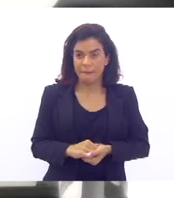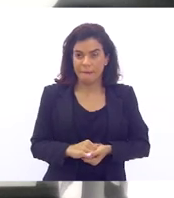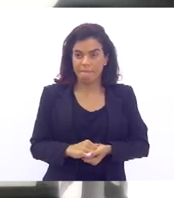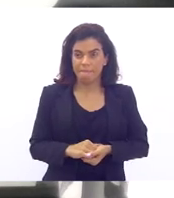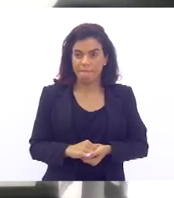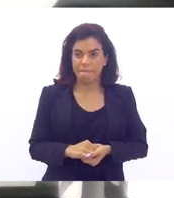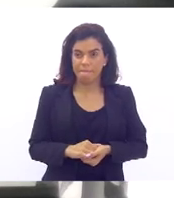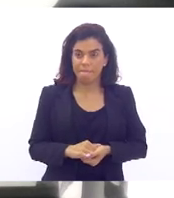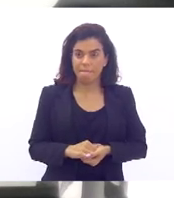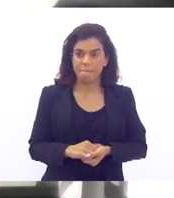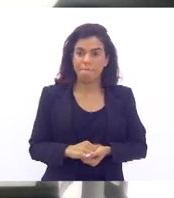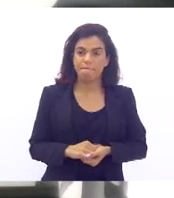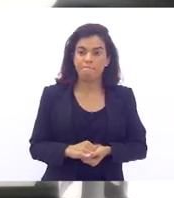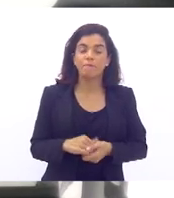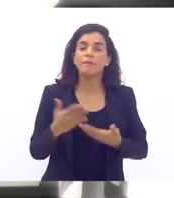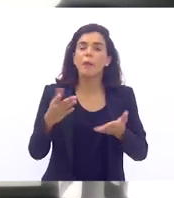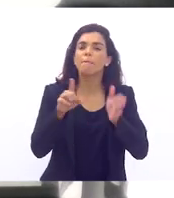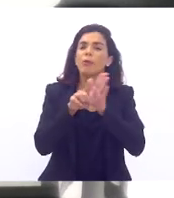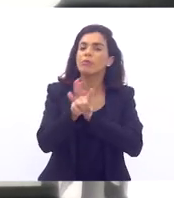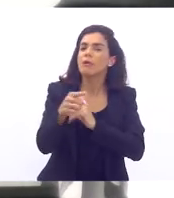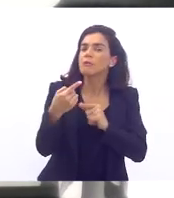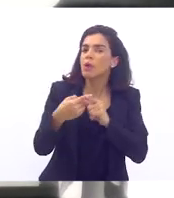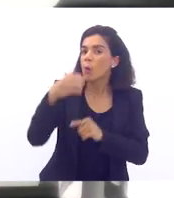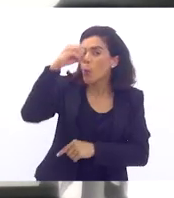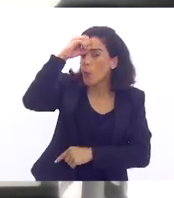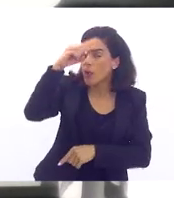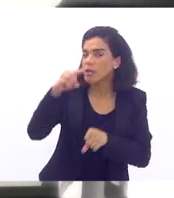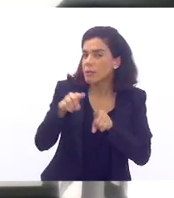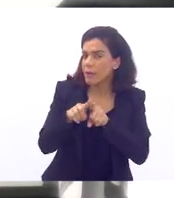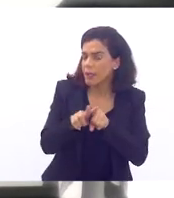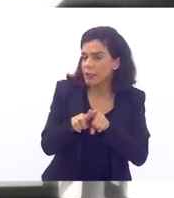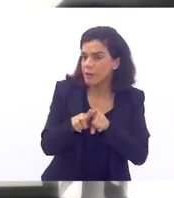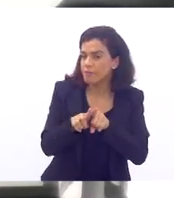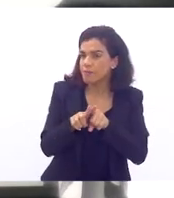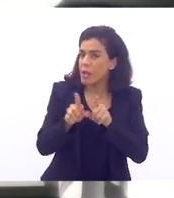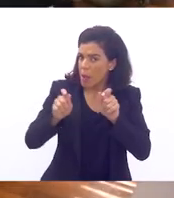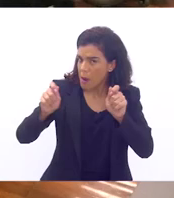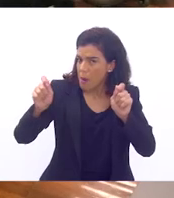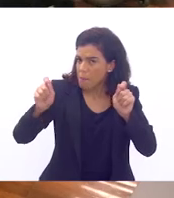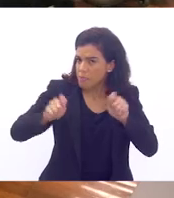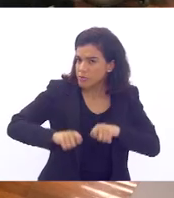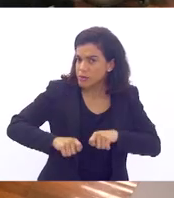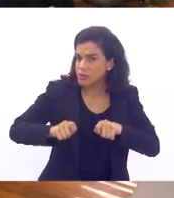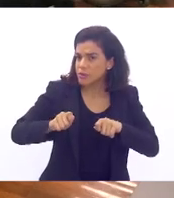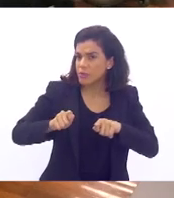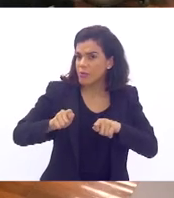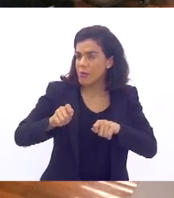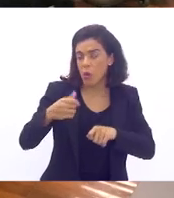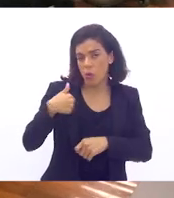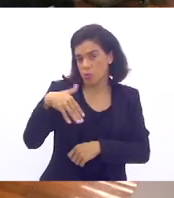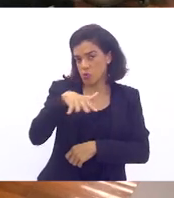gestação é possível acontecer assim